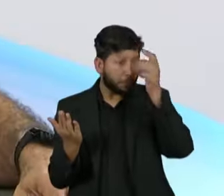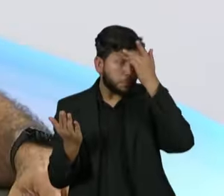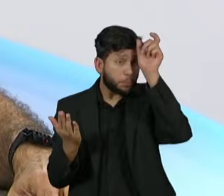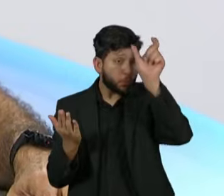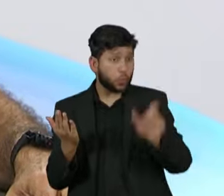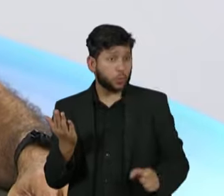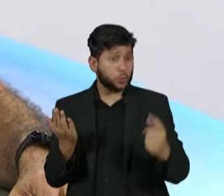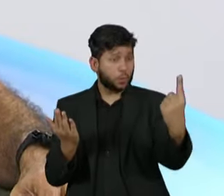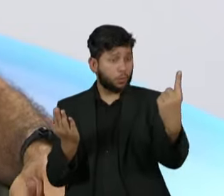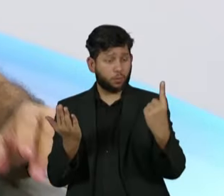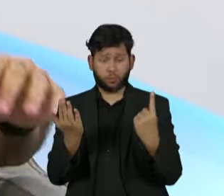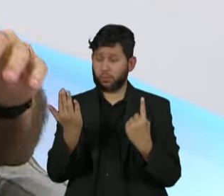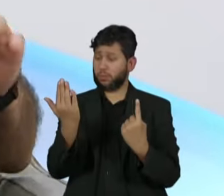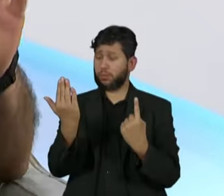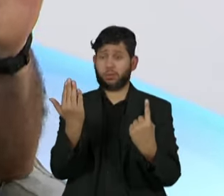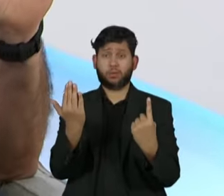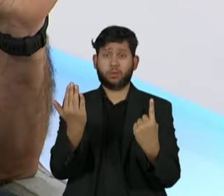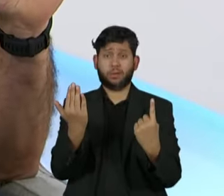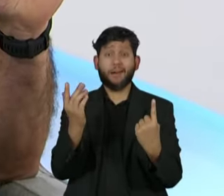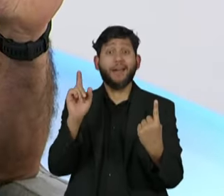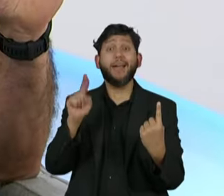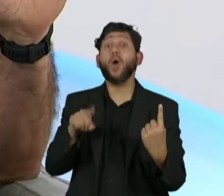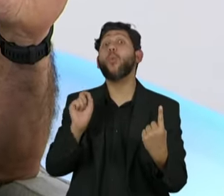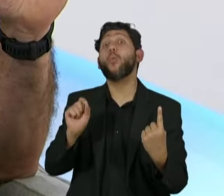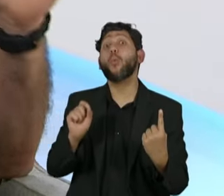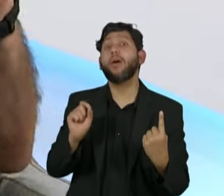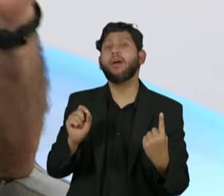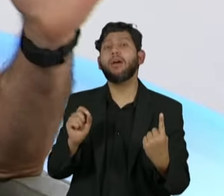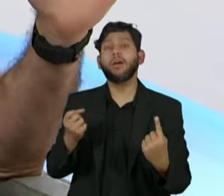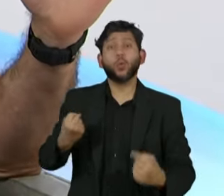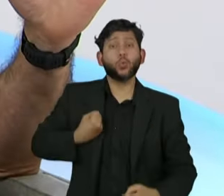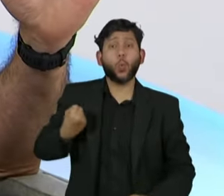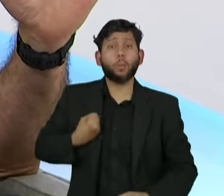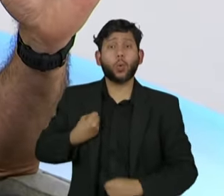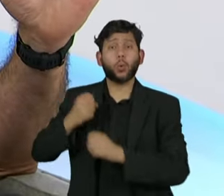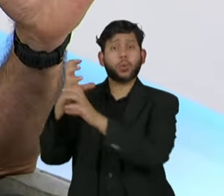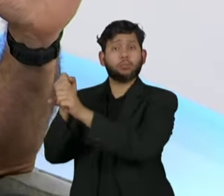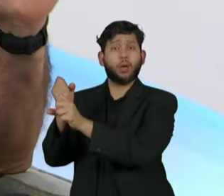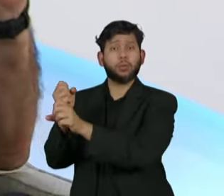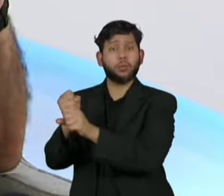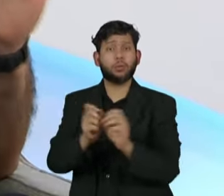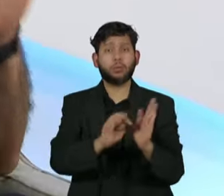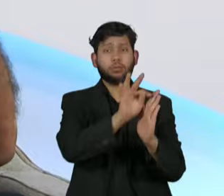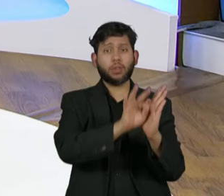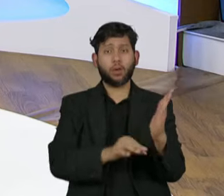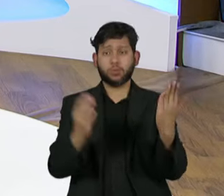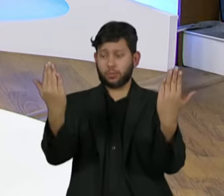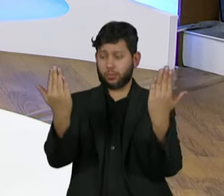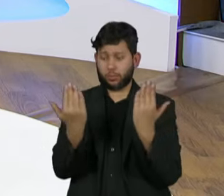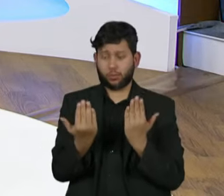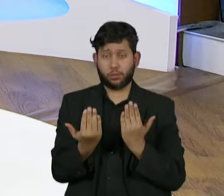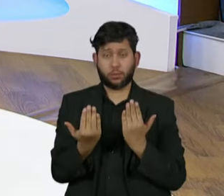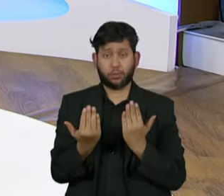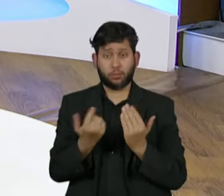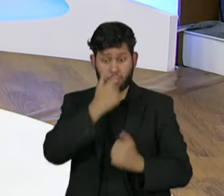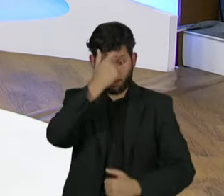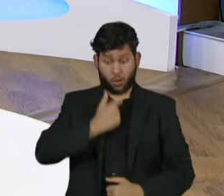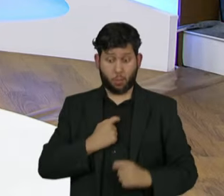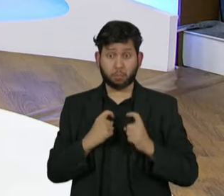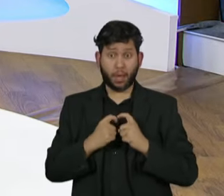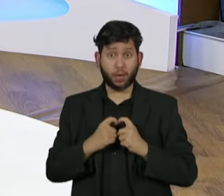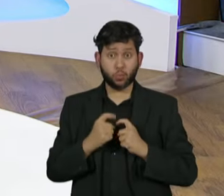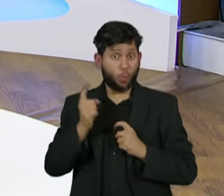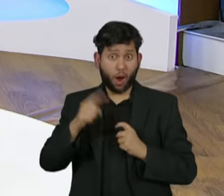números a textos no caso diagnósticos ele tá fazendo um algoritmo veja todo o trabalho e eu tô dizendo